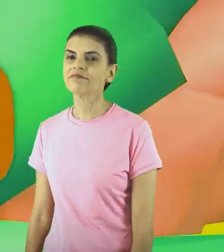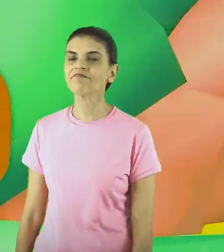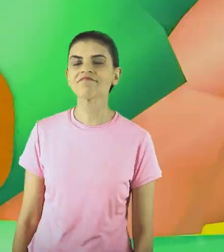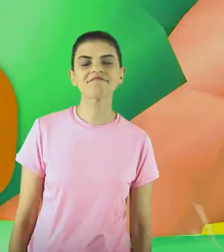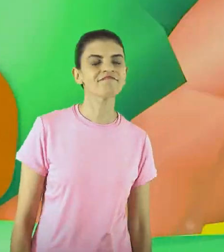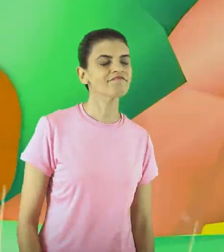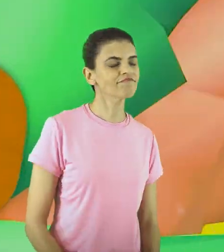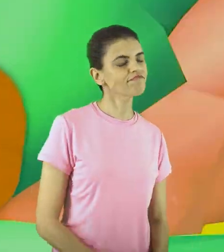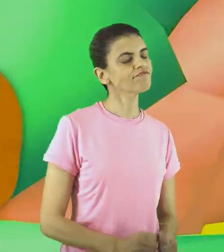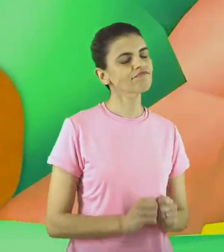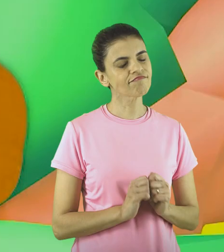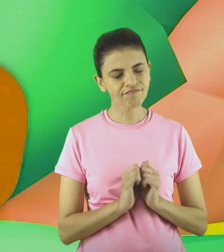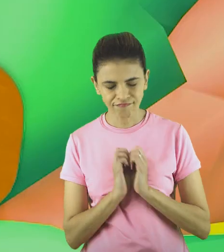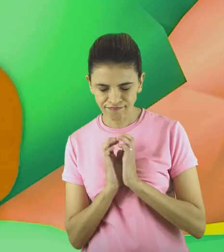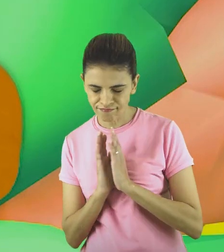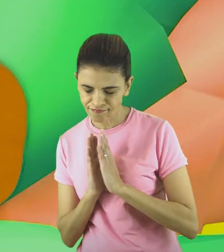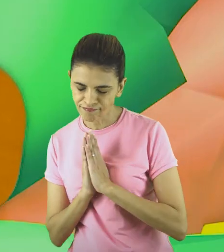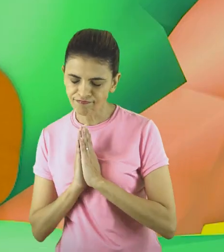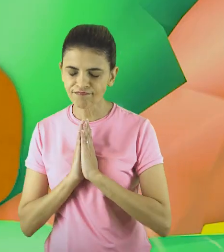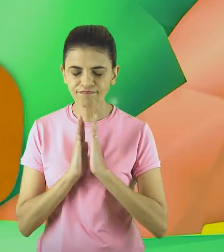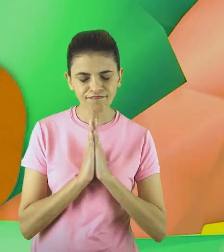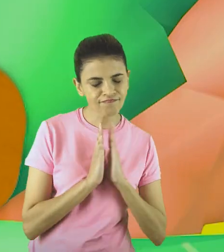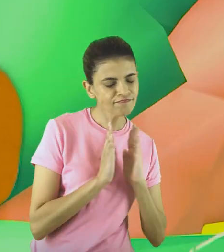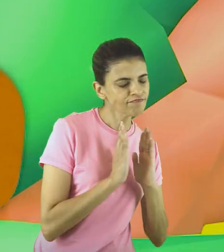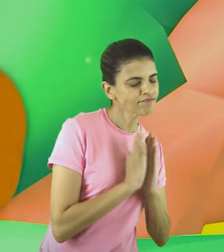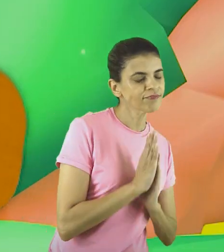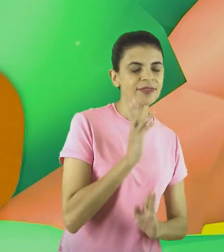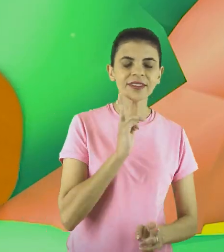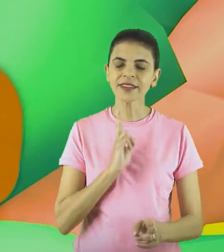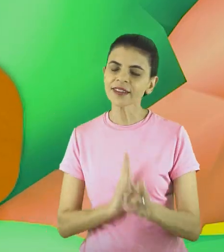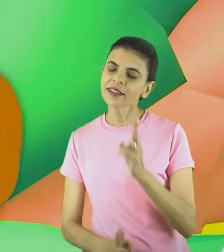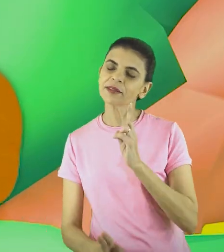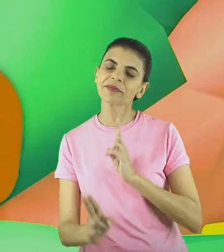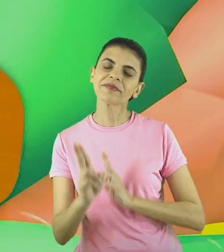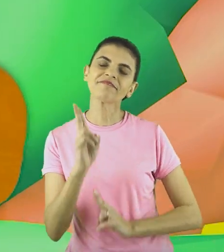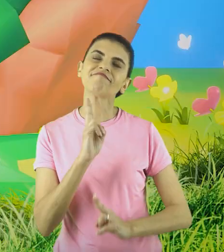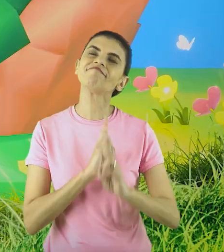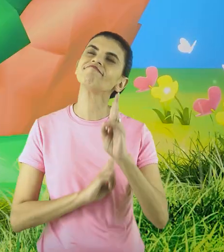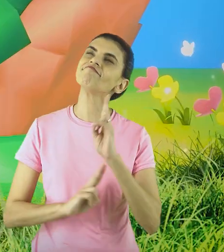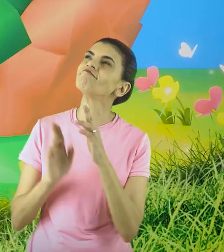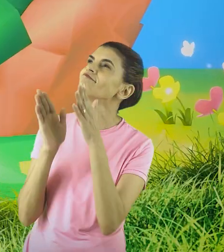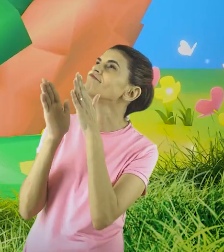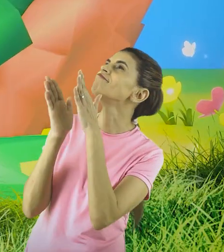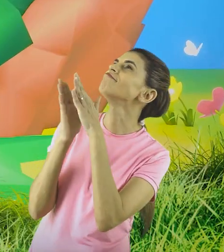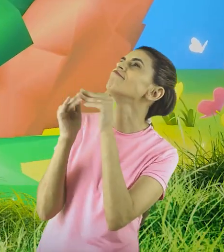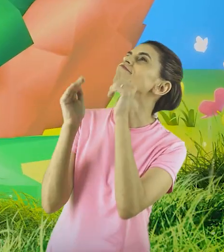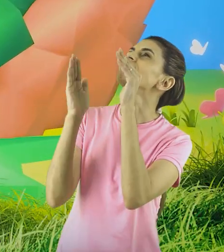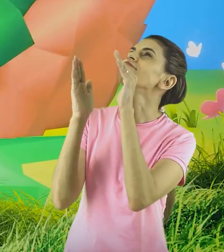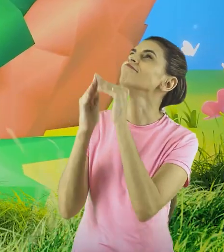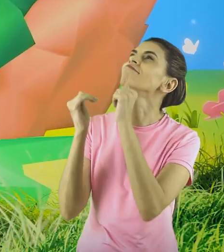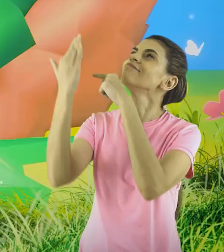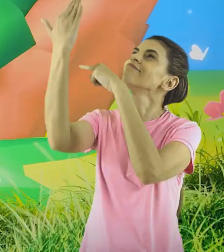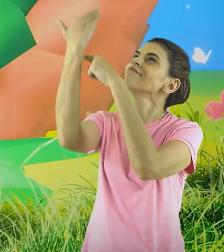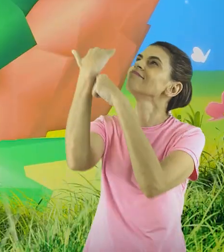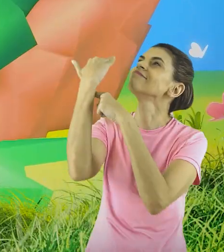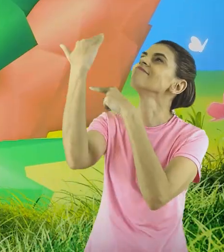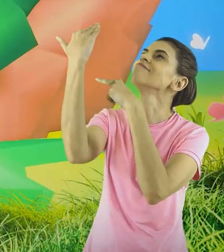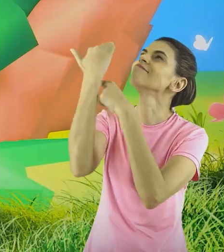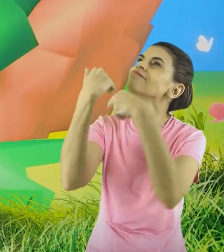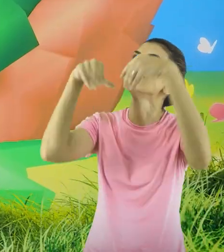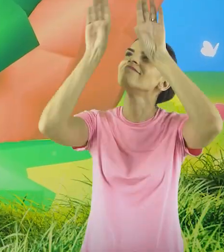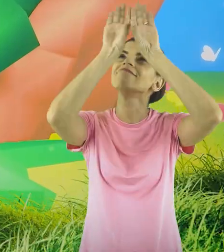eu sempre fechava os olhos e pedia pro céu me